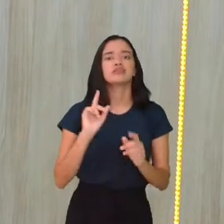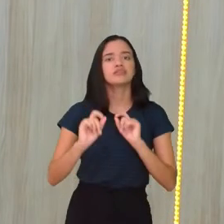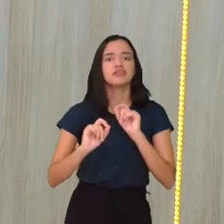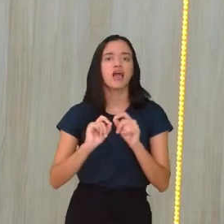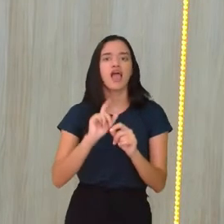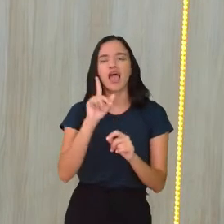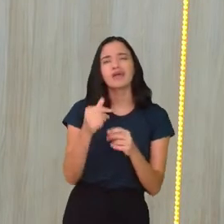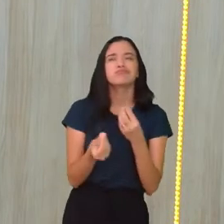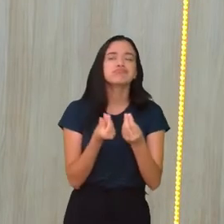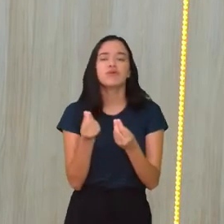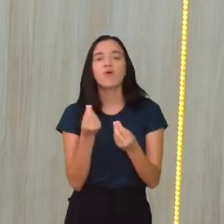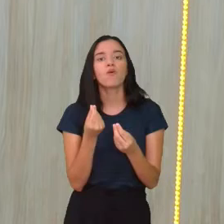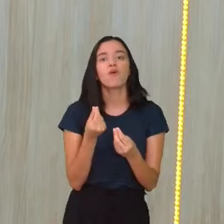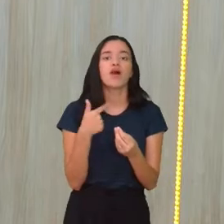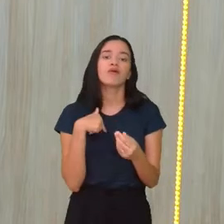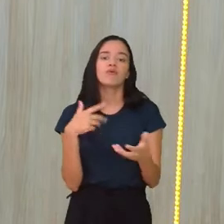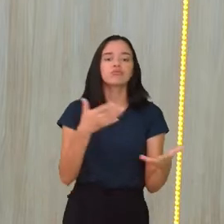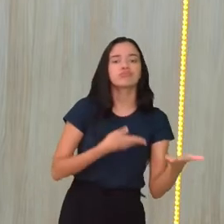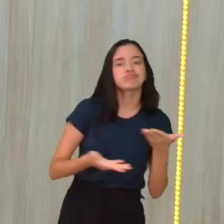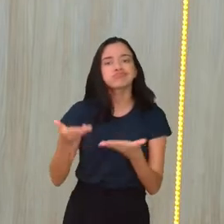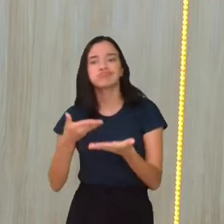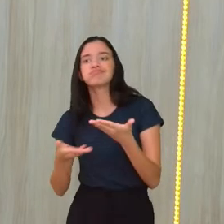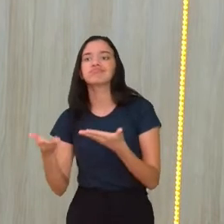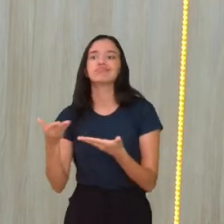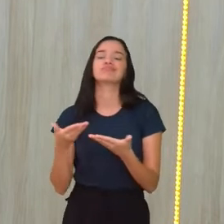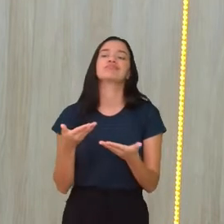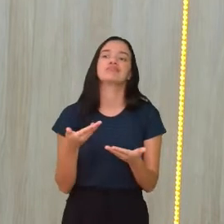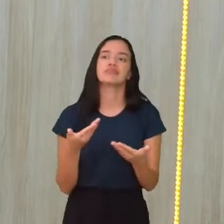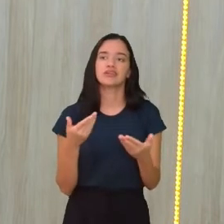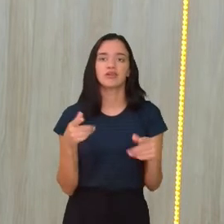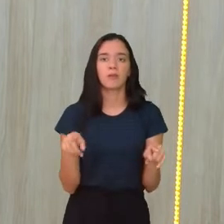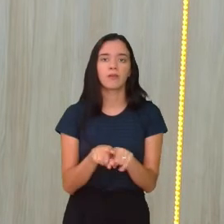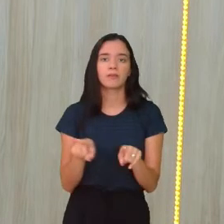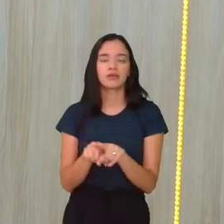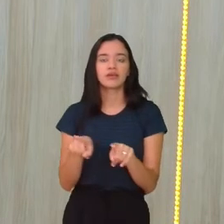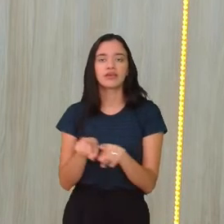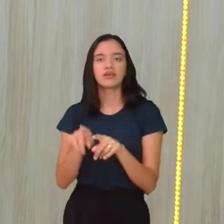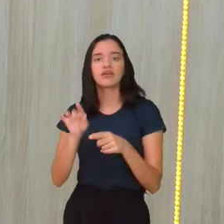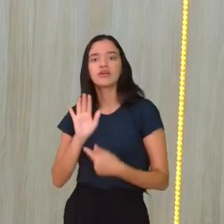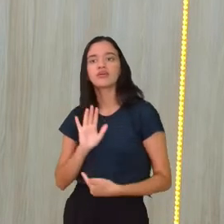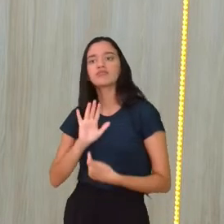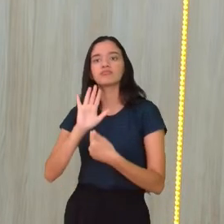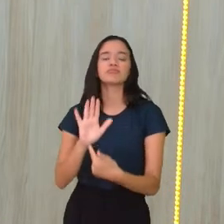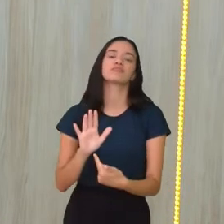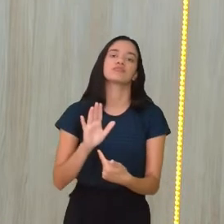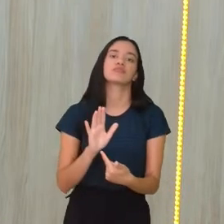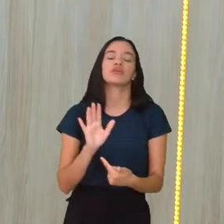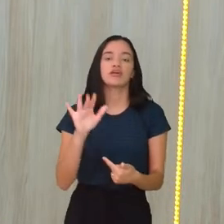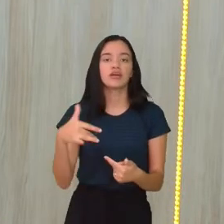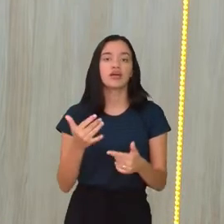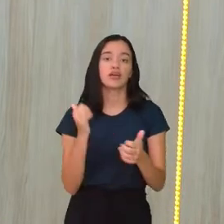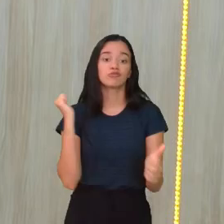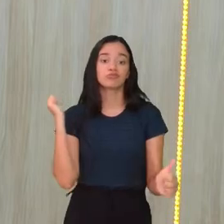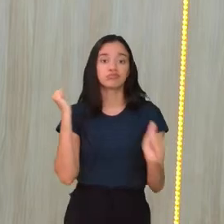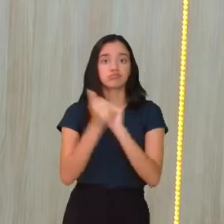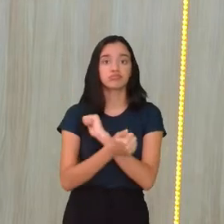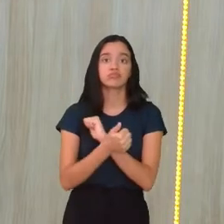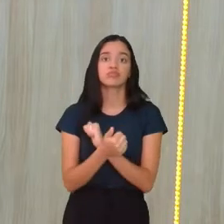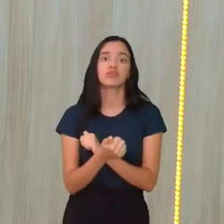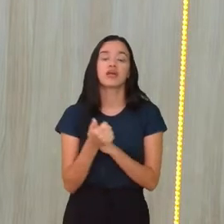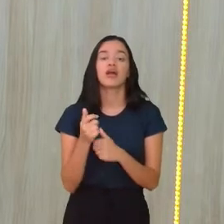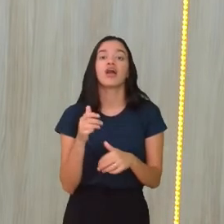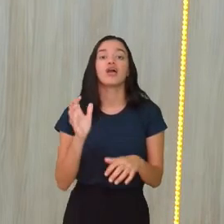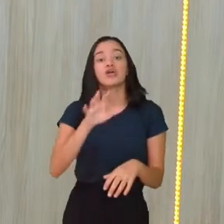outro envolvimento além do futebol. E aí representa a modalidade esportiva